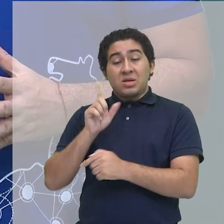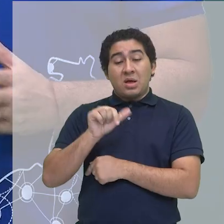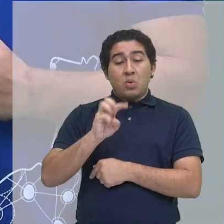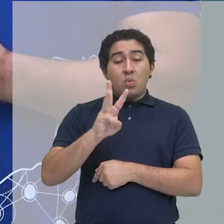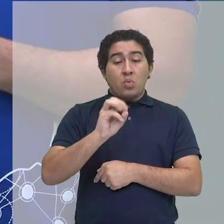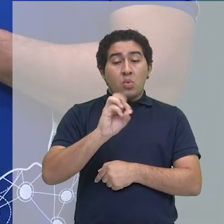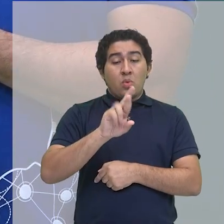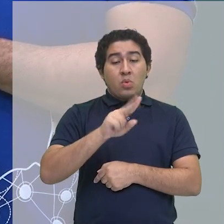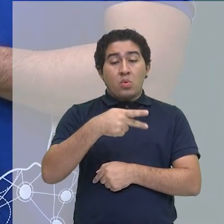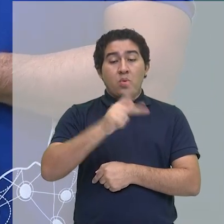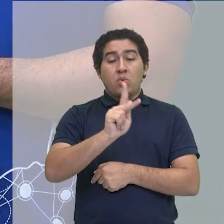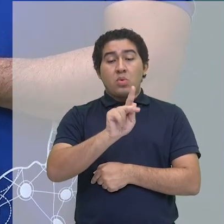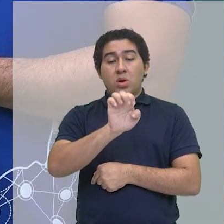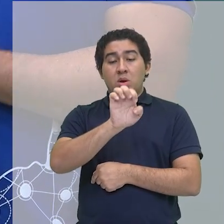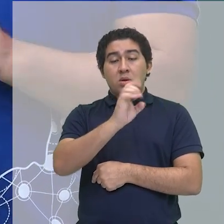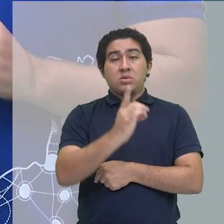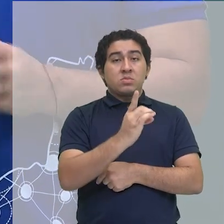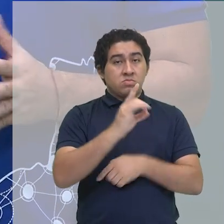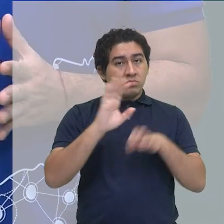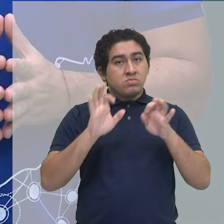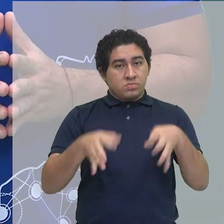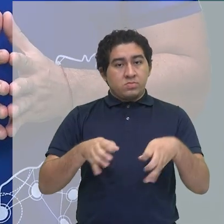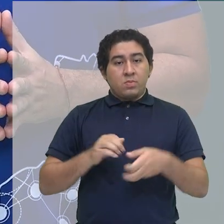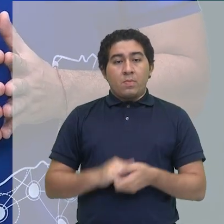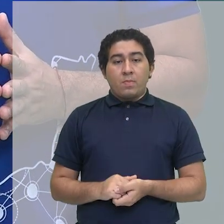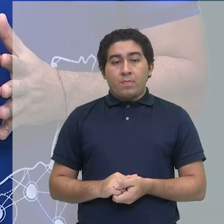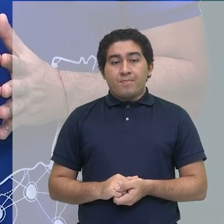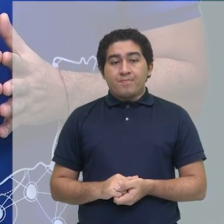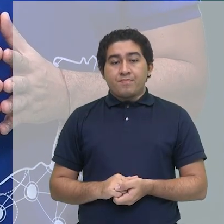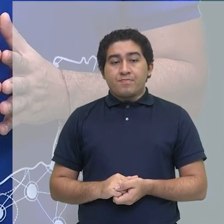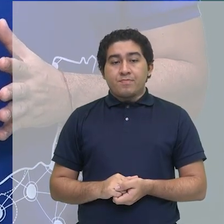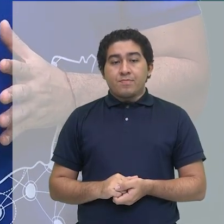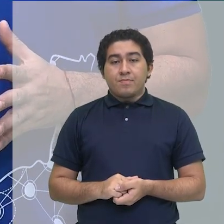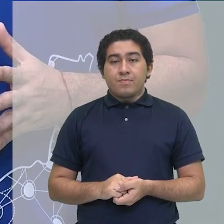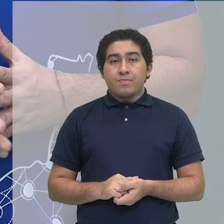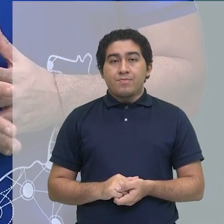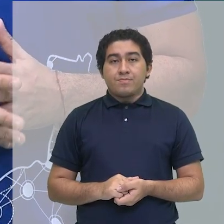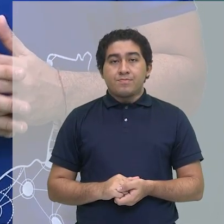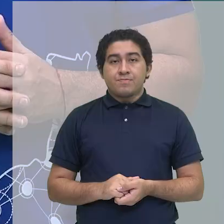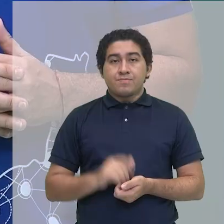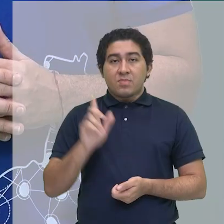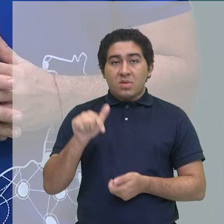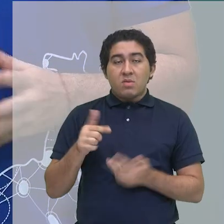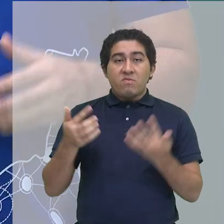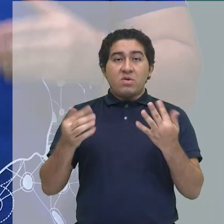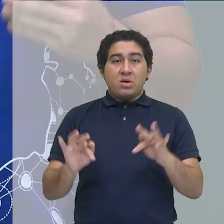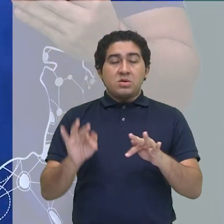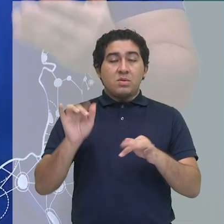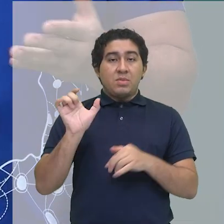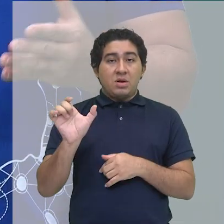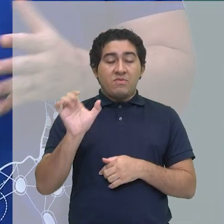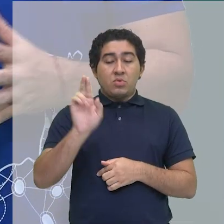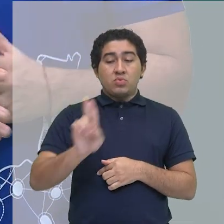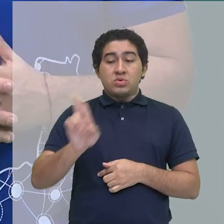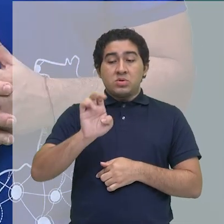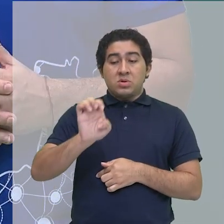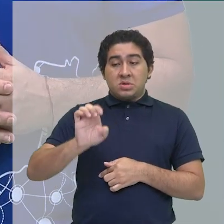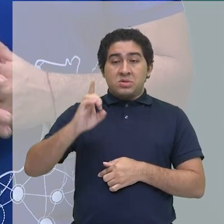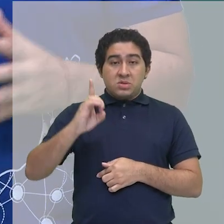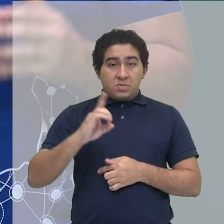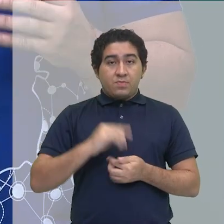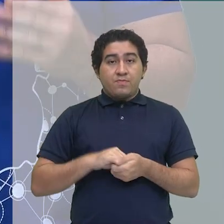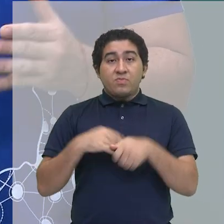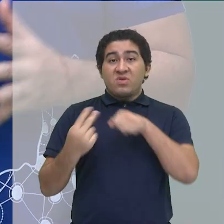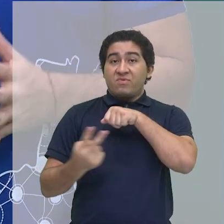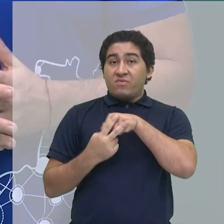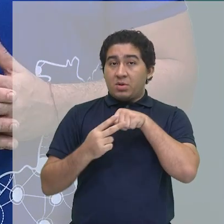Como vocês podem ver, né, ali embaixo, ele termina com ED. Então, os verbos